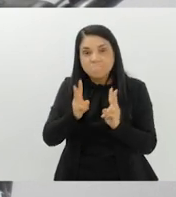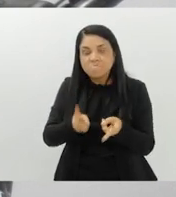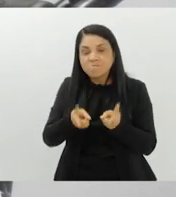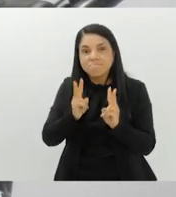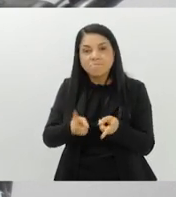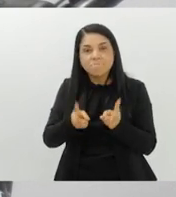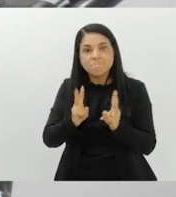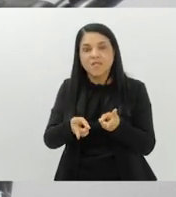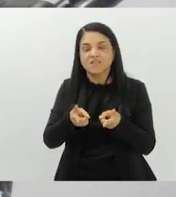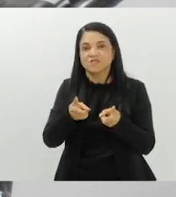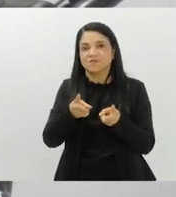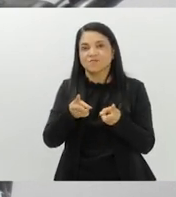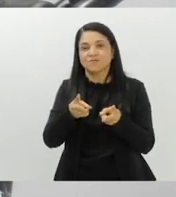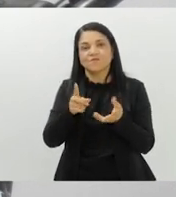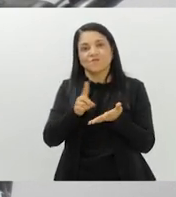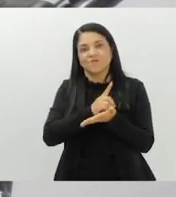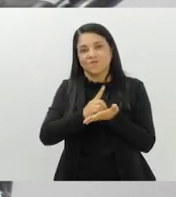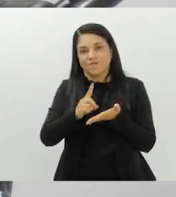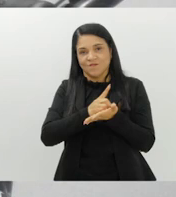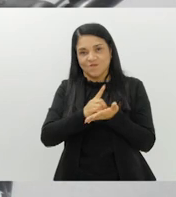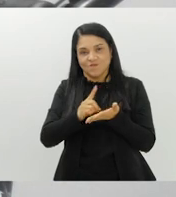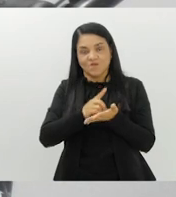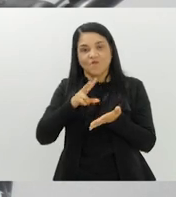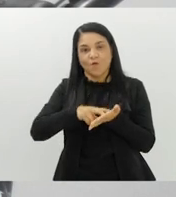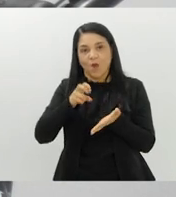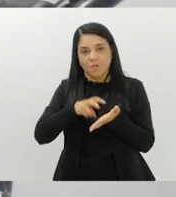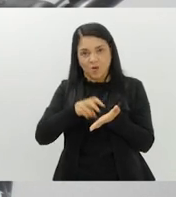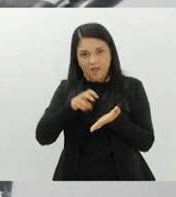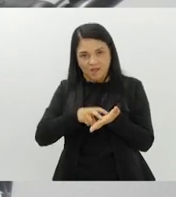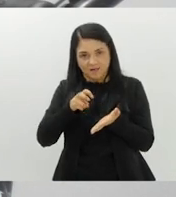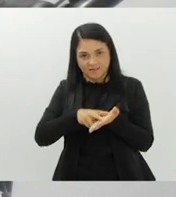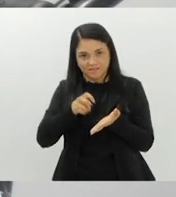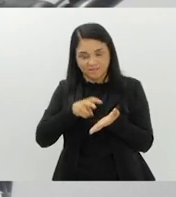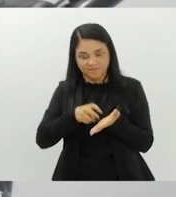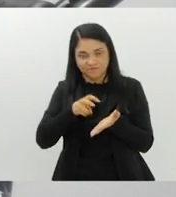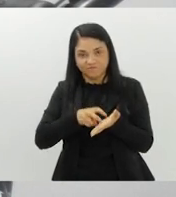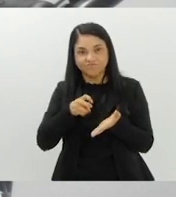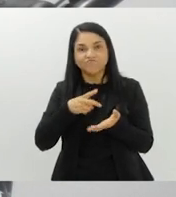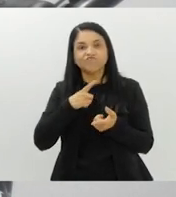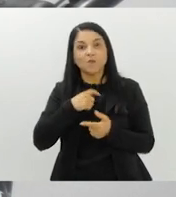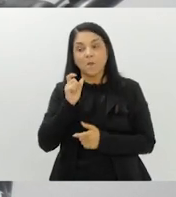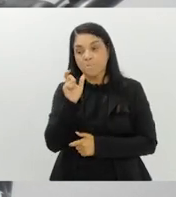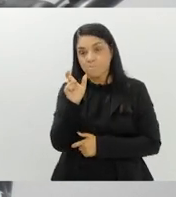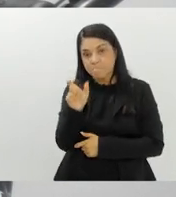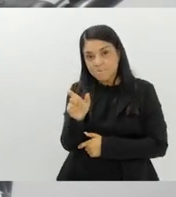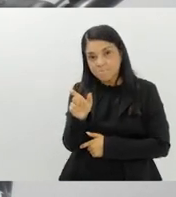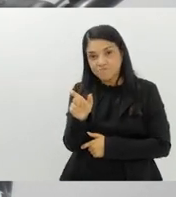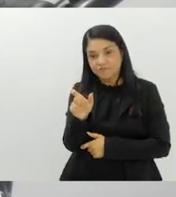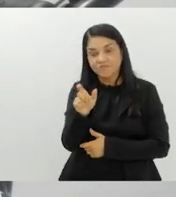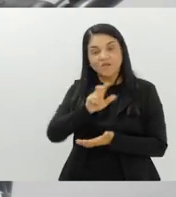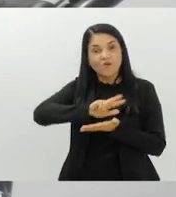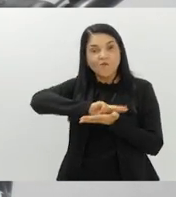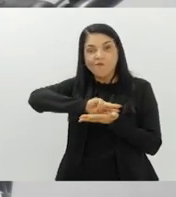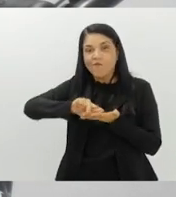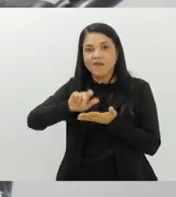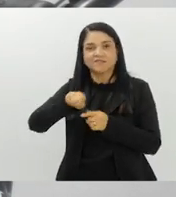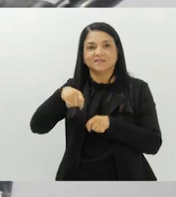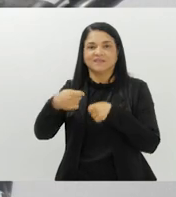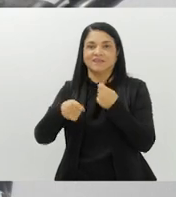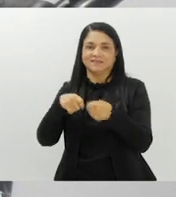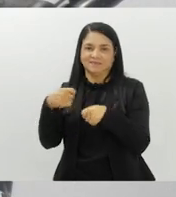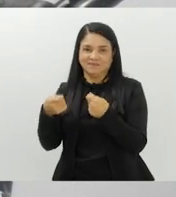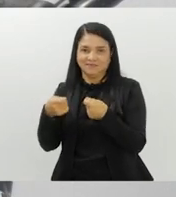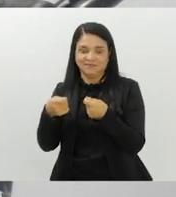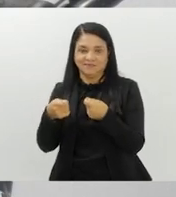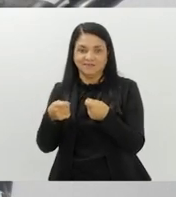há outros vocabulários também. Pode ter que seja uma palavra com vários sinais. Então, eu